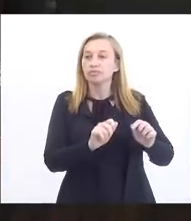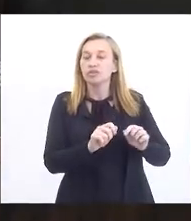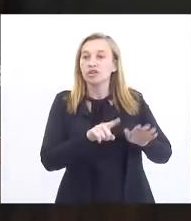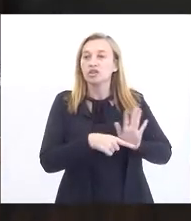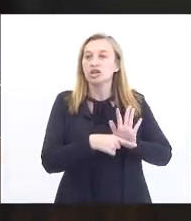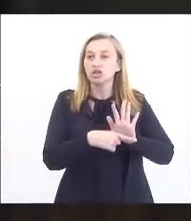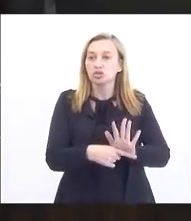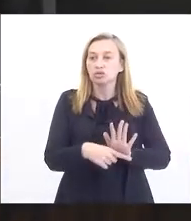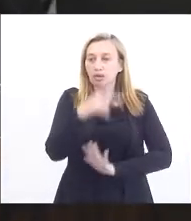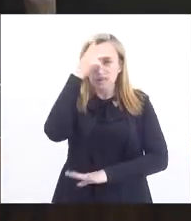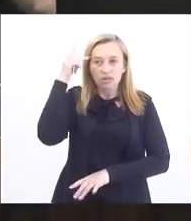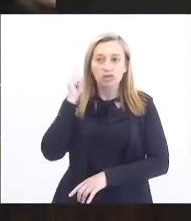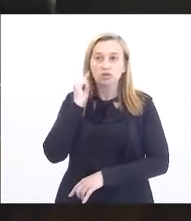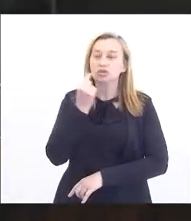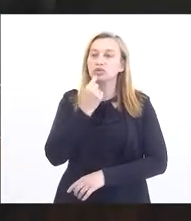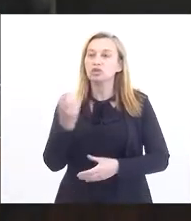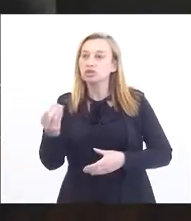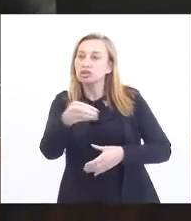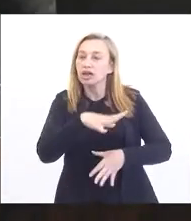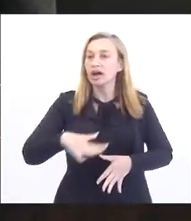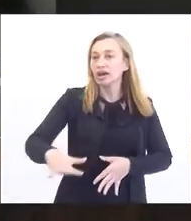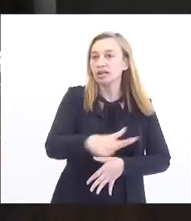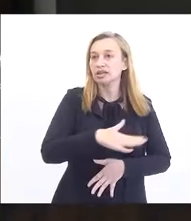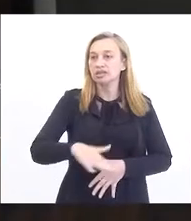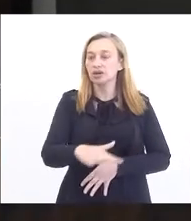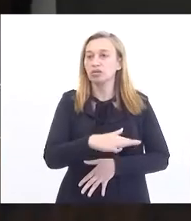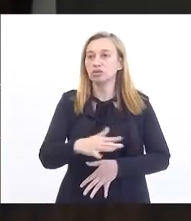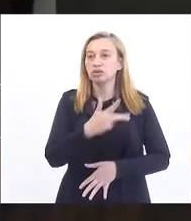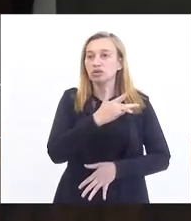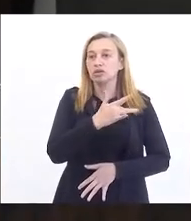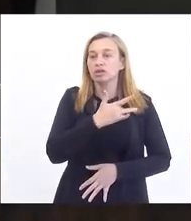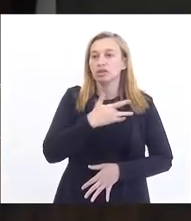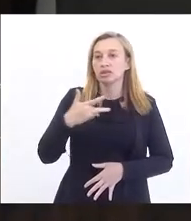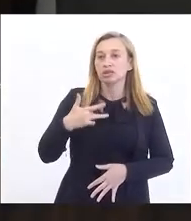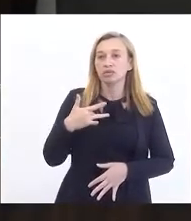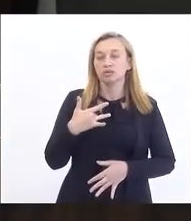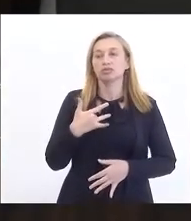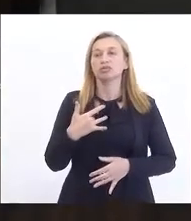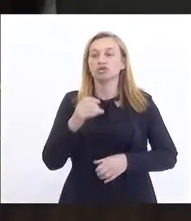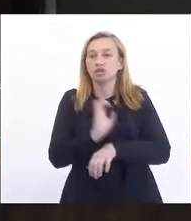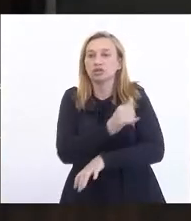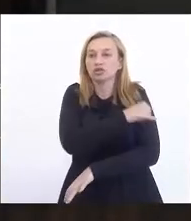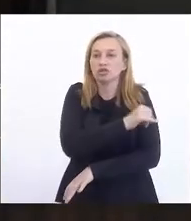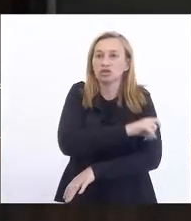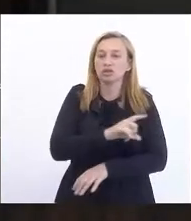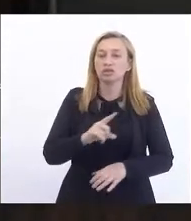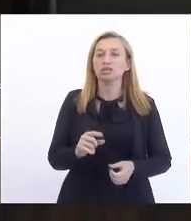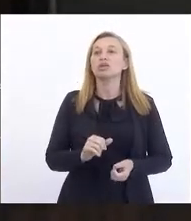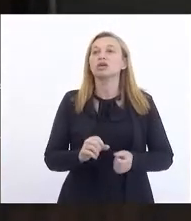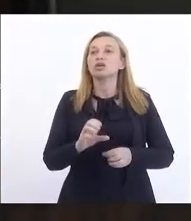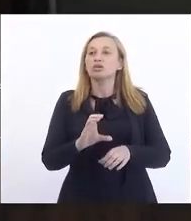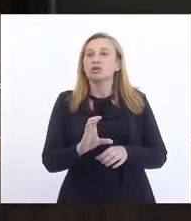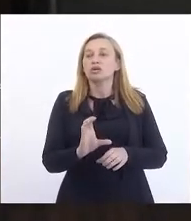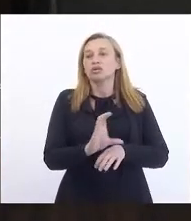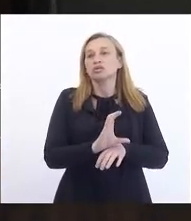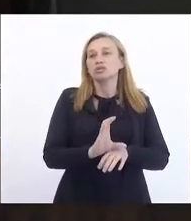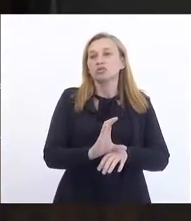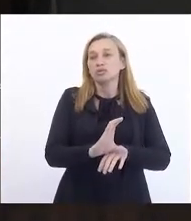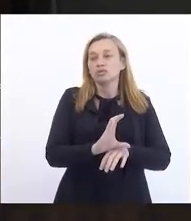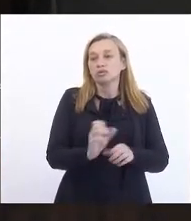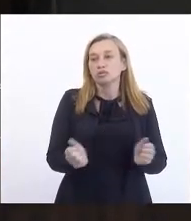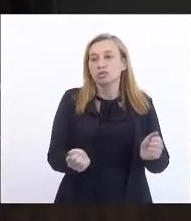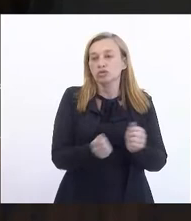integral à saúde da pessoa surda nas unidades de saúde pública e privada no âmbito do Estado do Rio de Janeiro. Pareceres da Comissão de Constituição pela condicionalidade com emendas